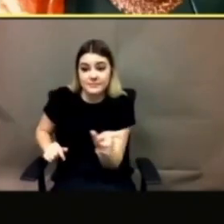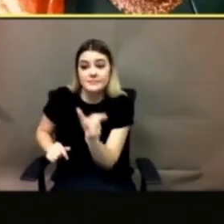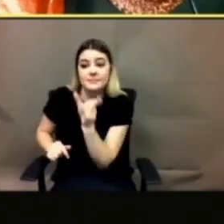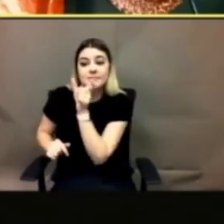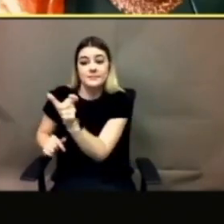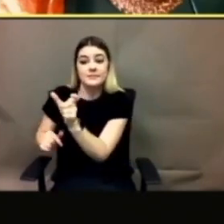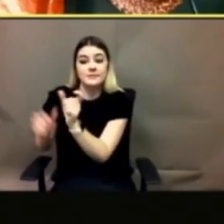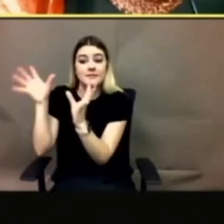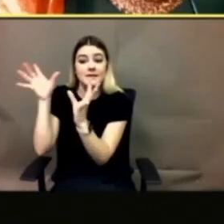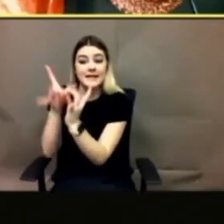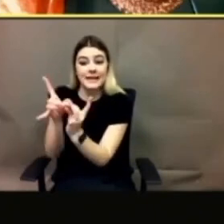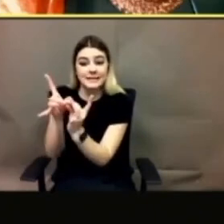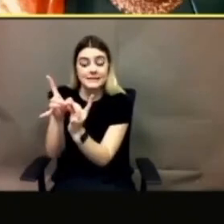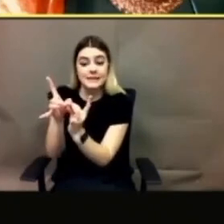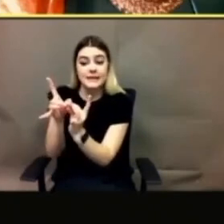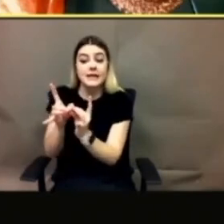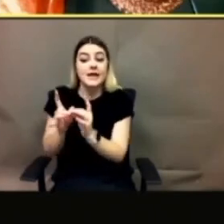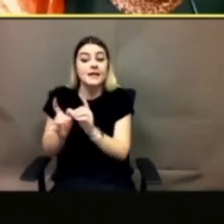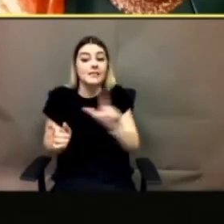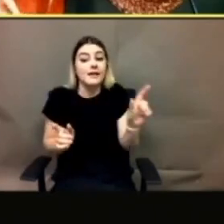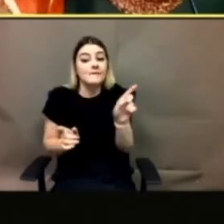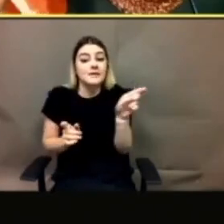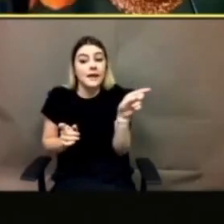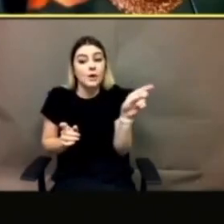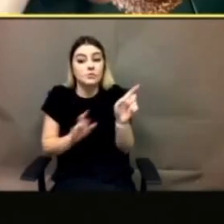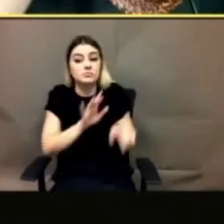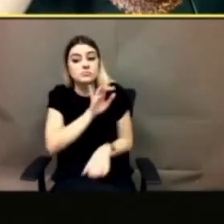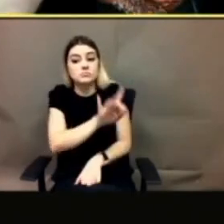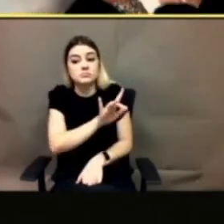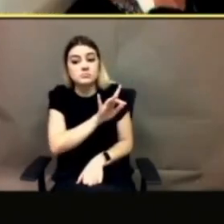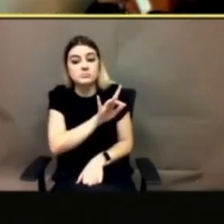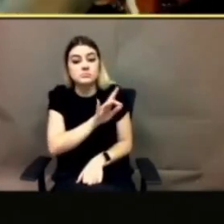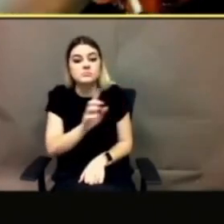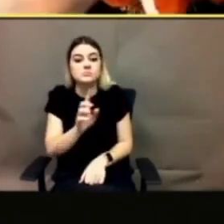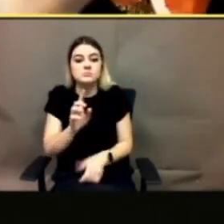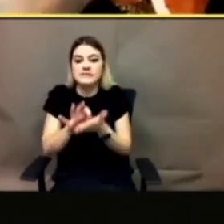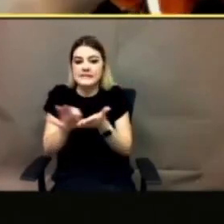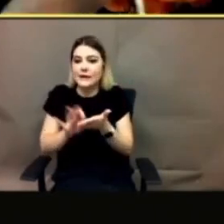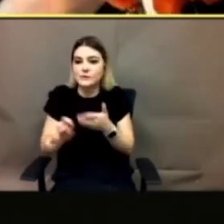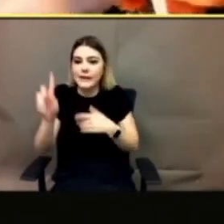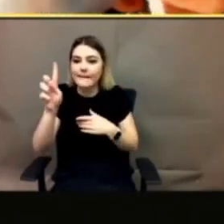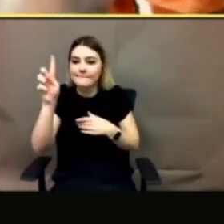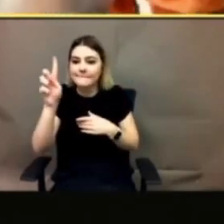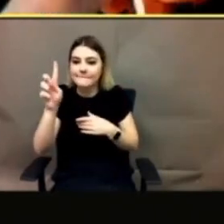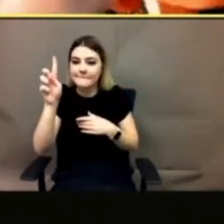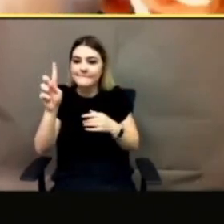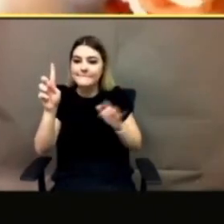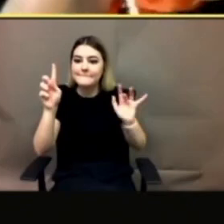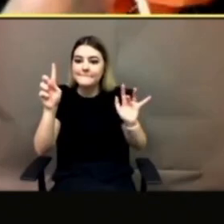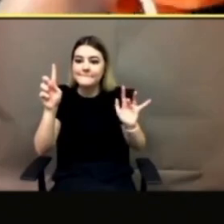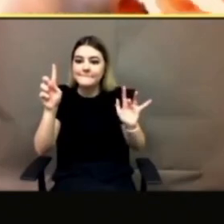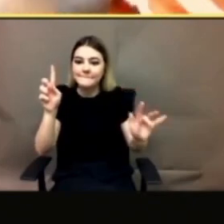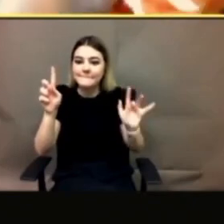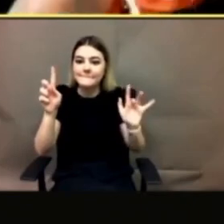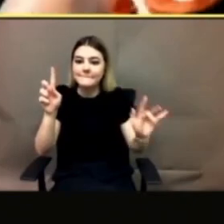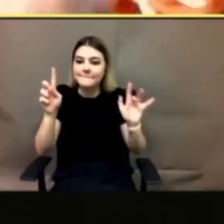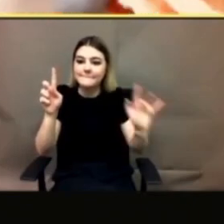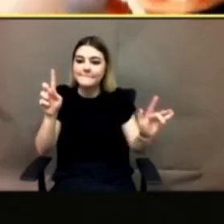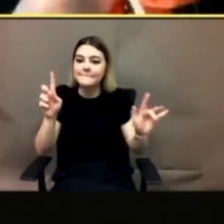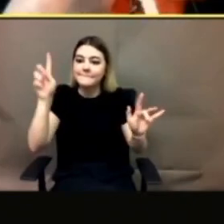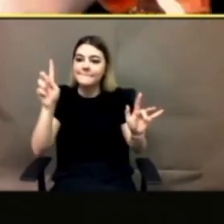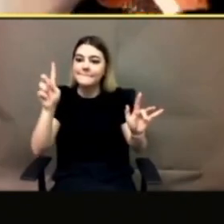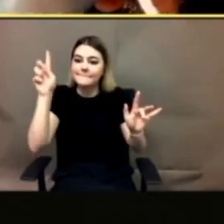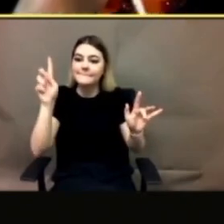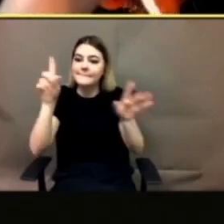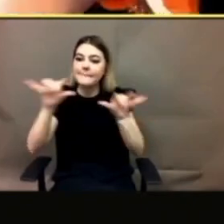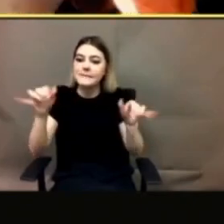em um. Então quando eu clicar na seta à esquerda, vai contar. Então eu vou ter o mesmo efeito com a raposa.